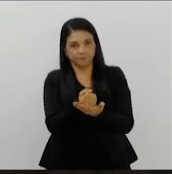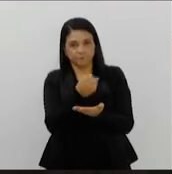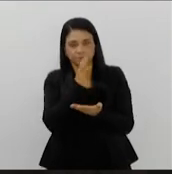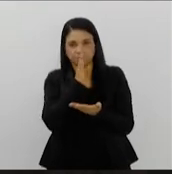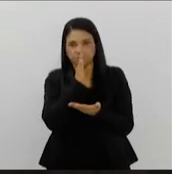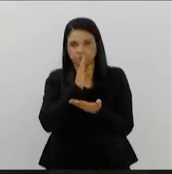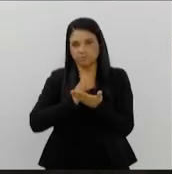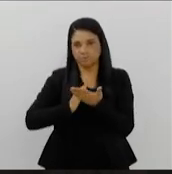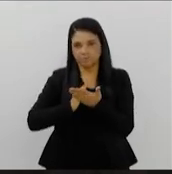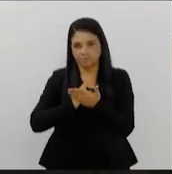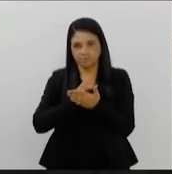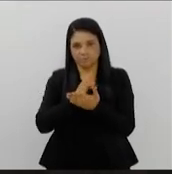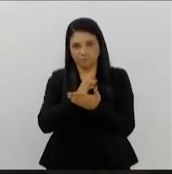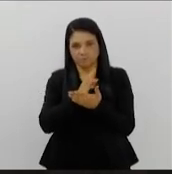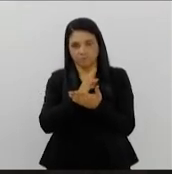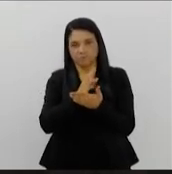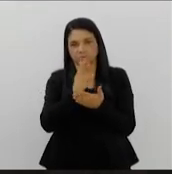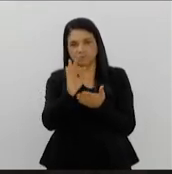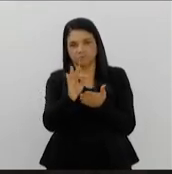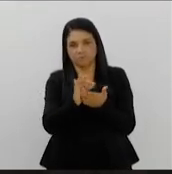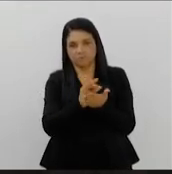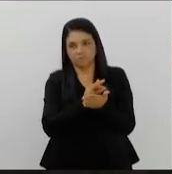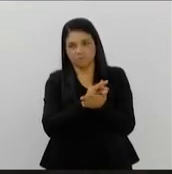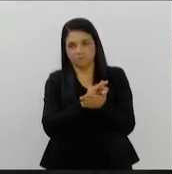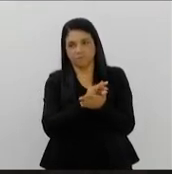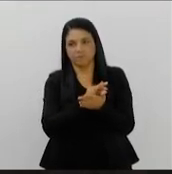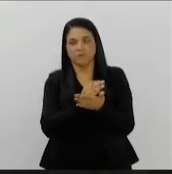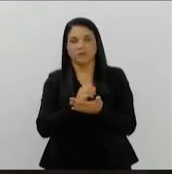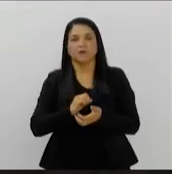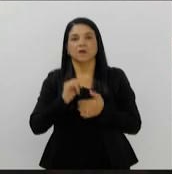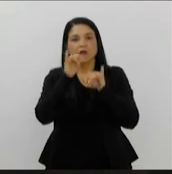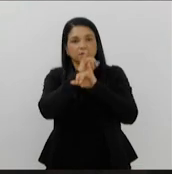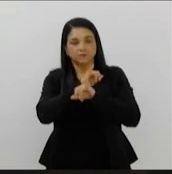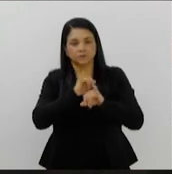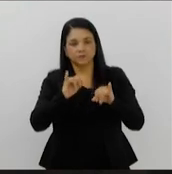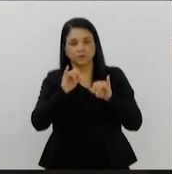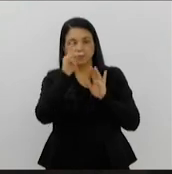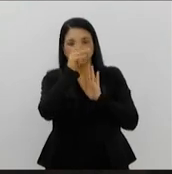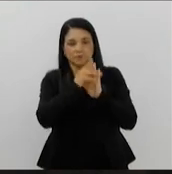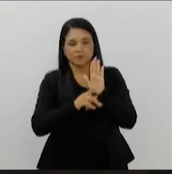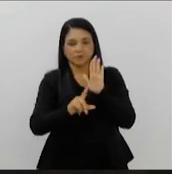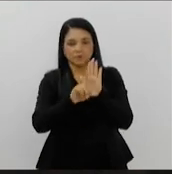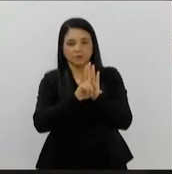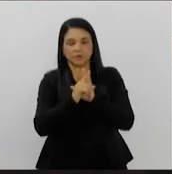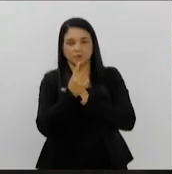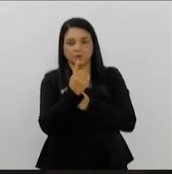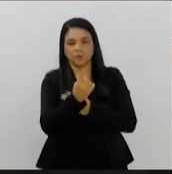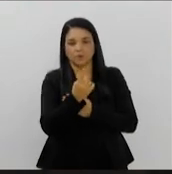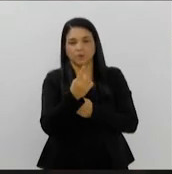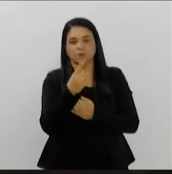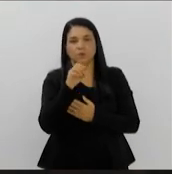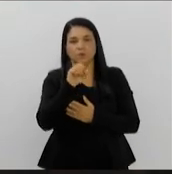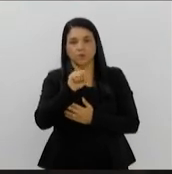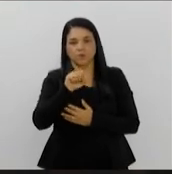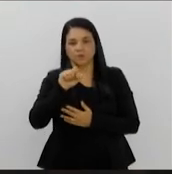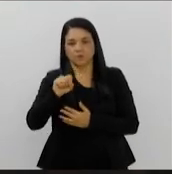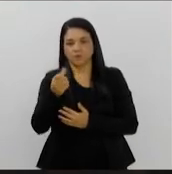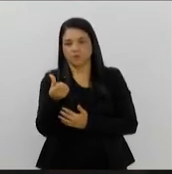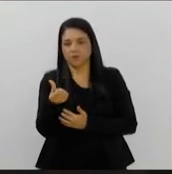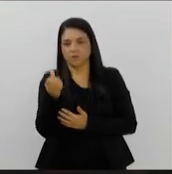permaneçam como estão. Aprovado, vai autógrafo. Anuncio, projeto de lei número